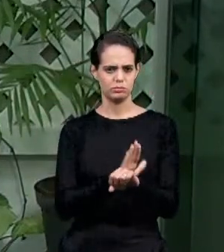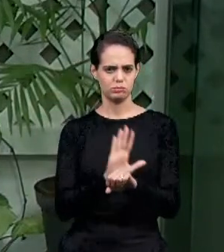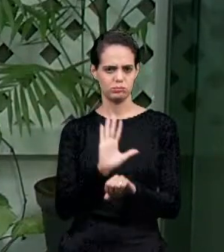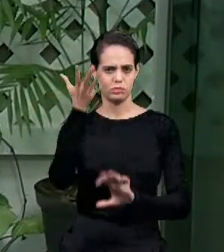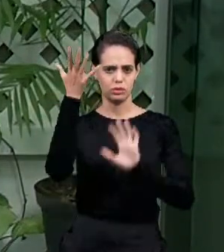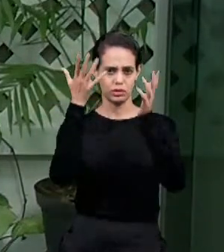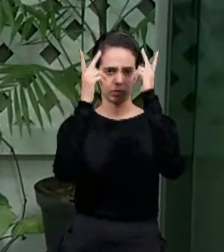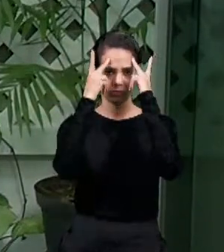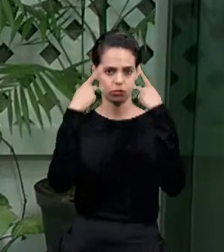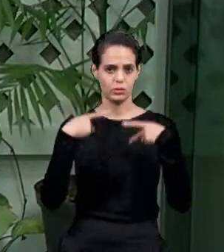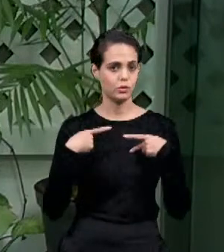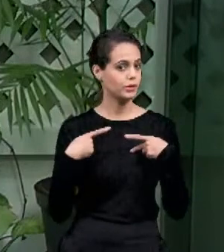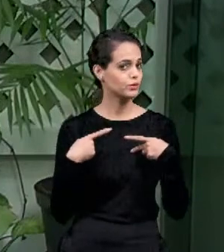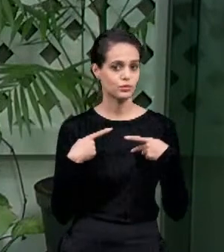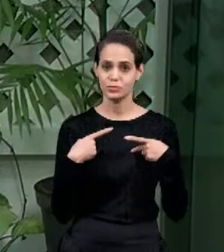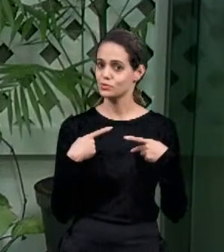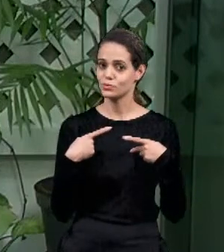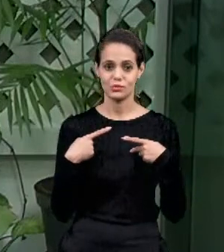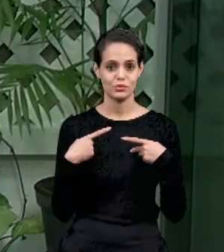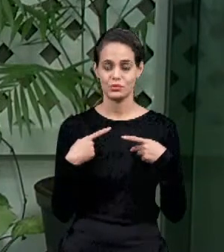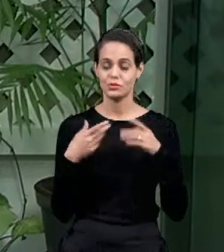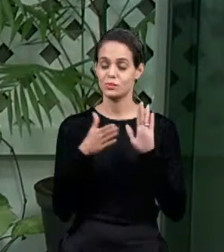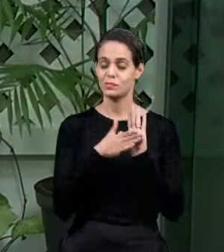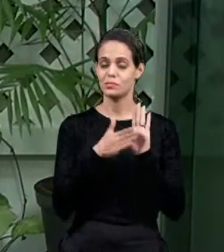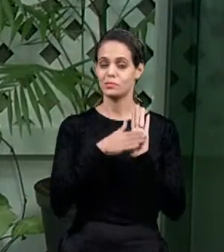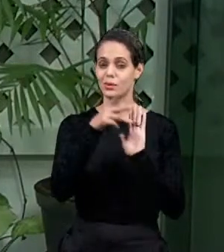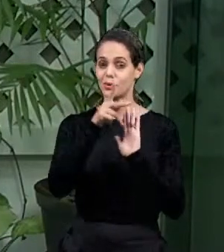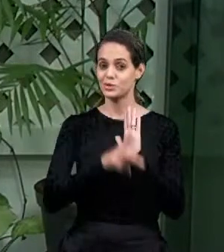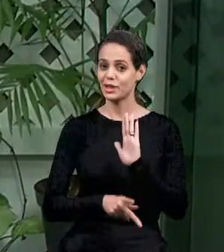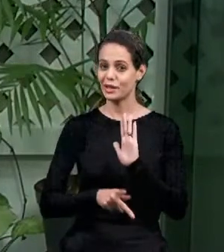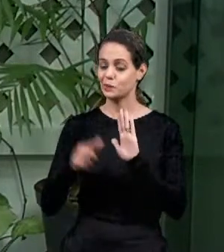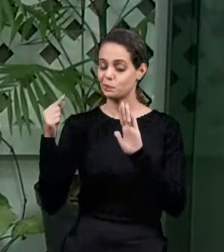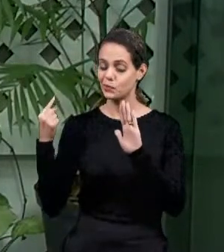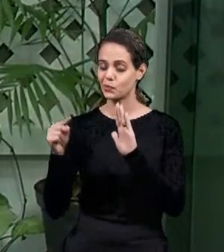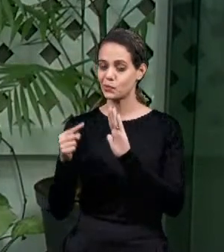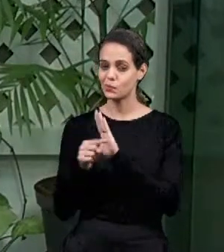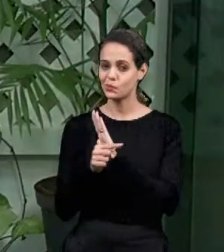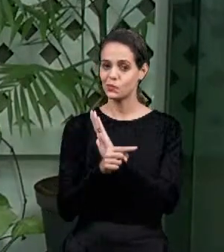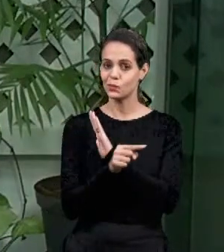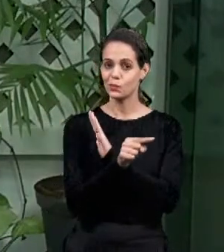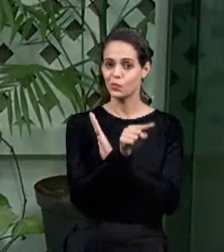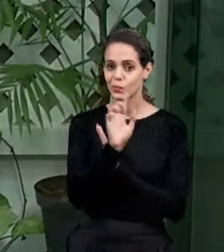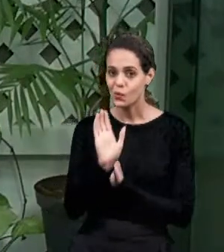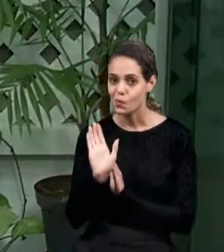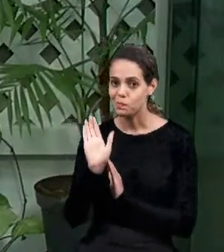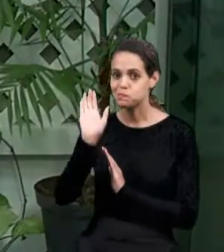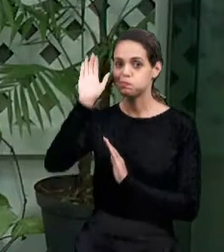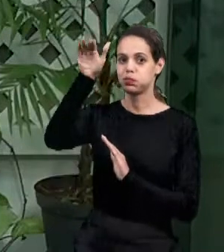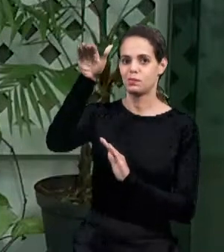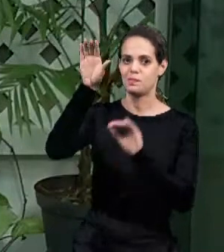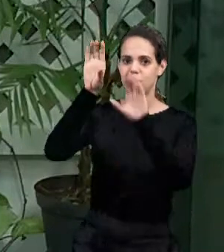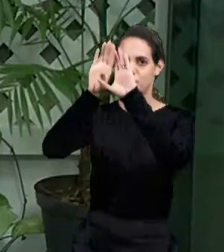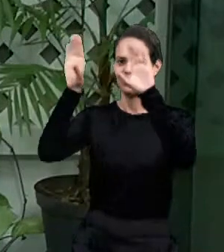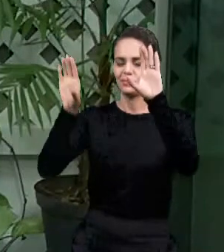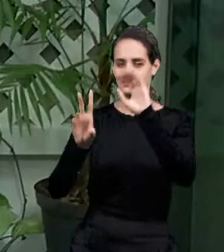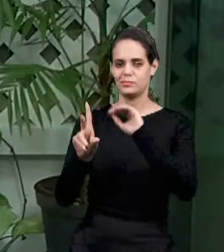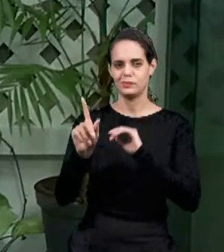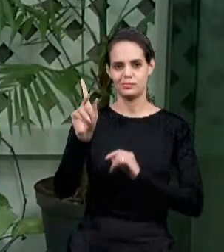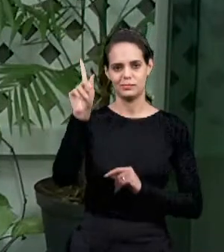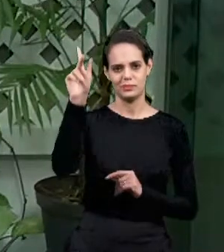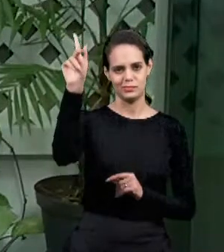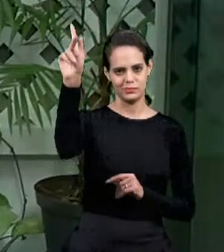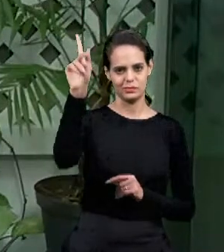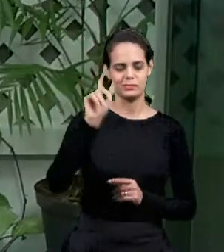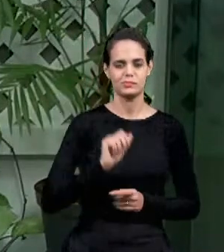mas um projeto que iria se perpetuar saltando para a eternidade. Então nós vemos